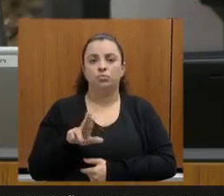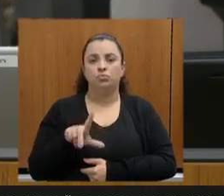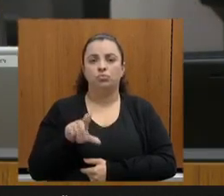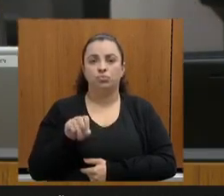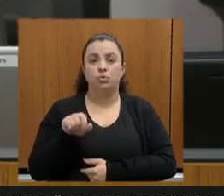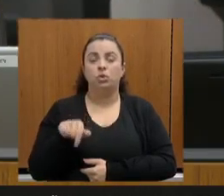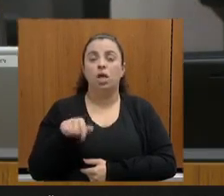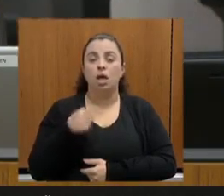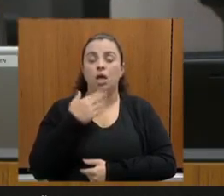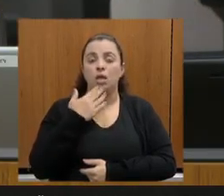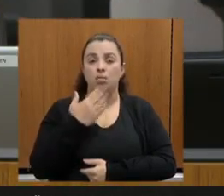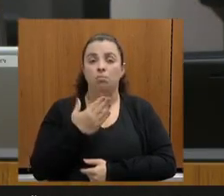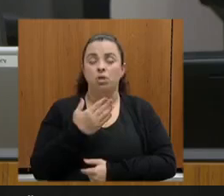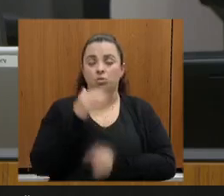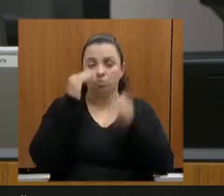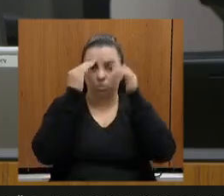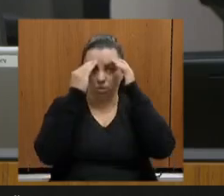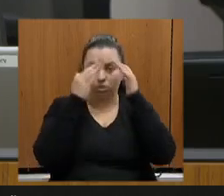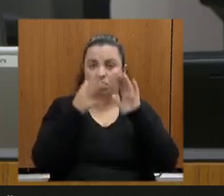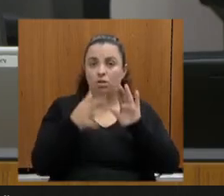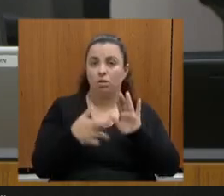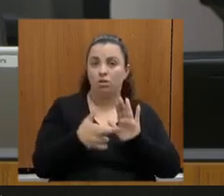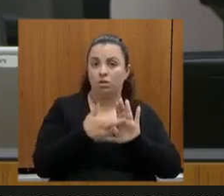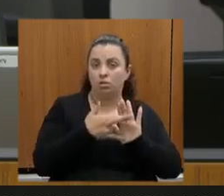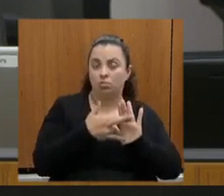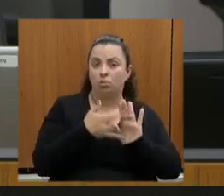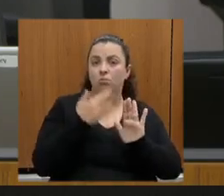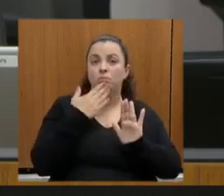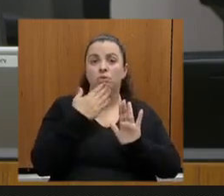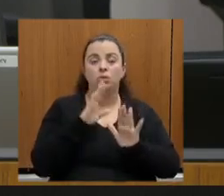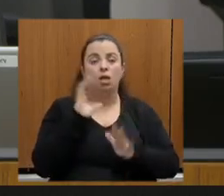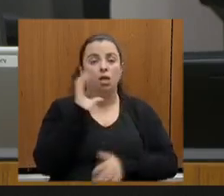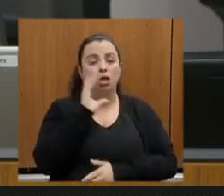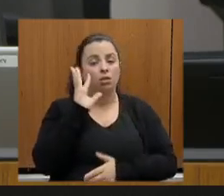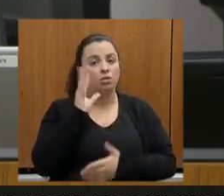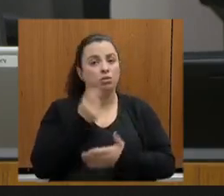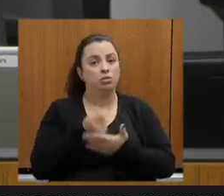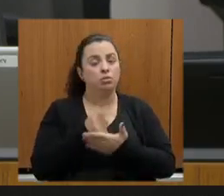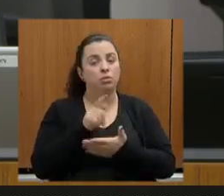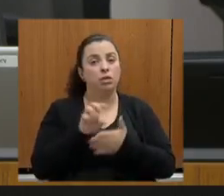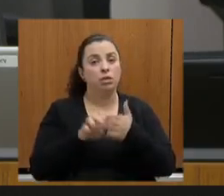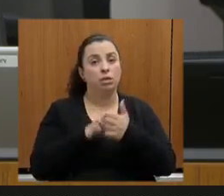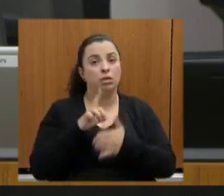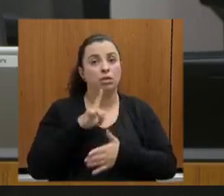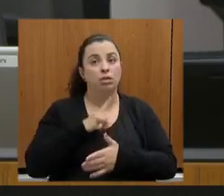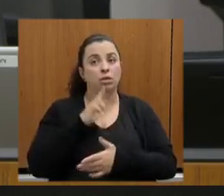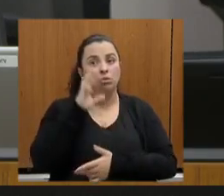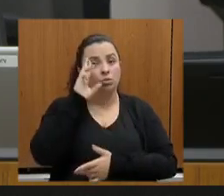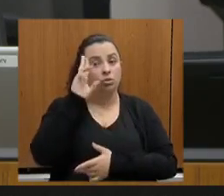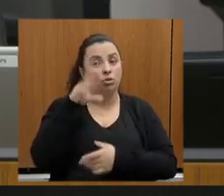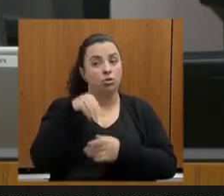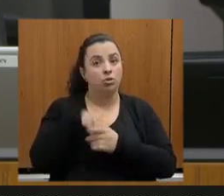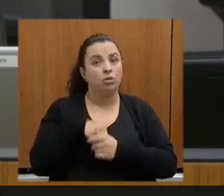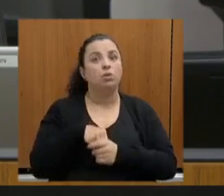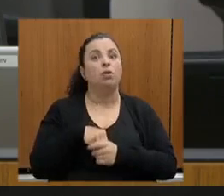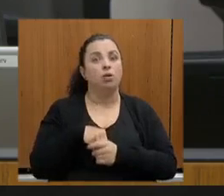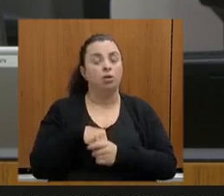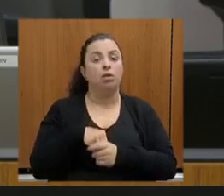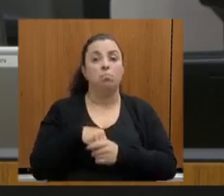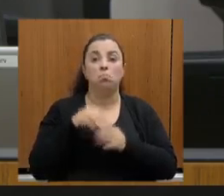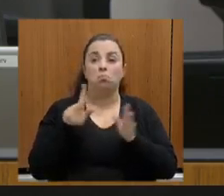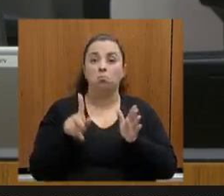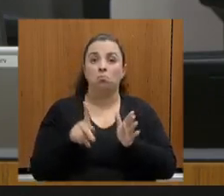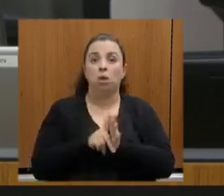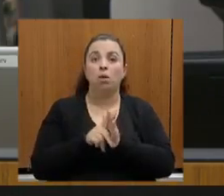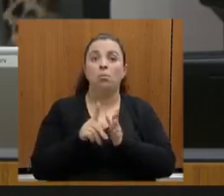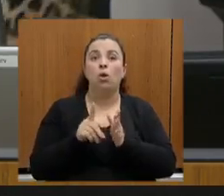requer nos termos regimentais pedido de providências para que a empresa cria uma diretoria interna exclusiva